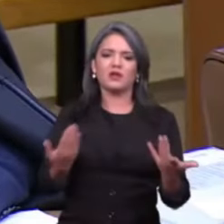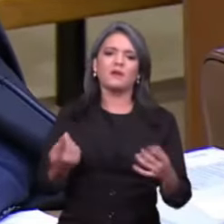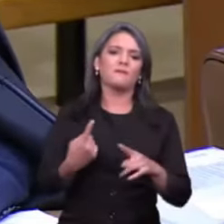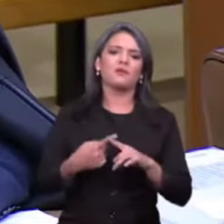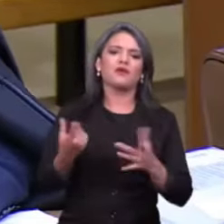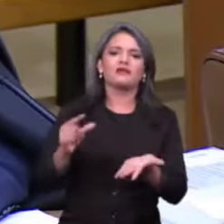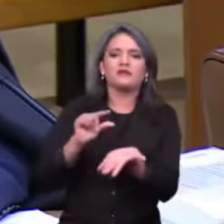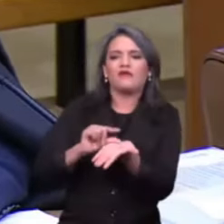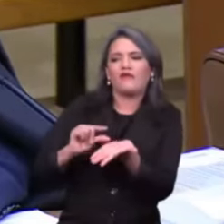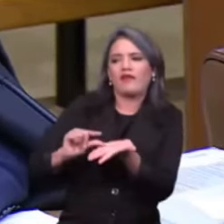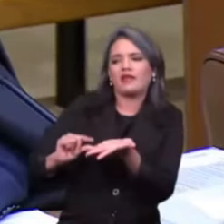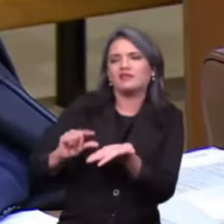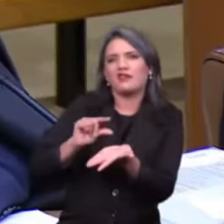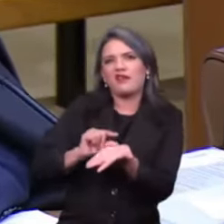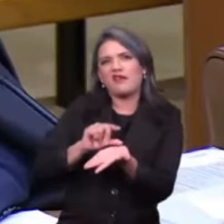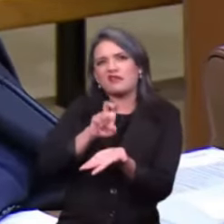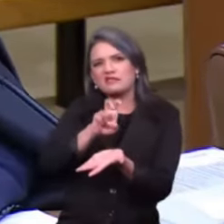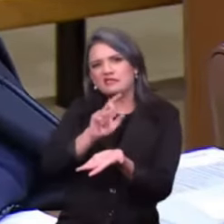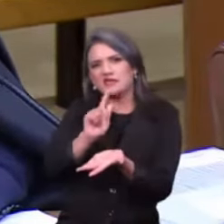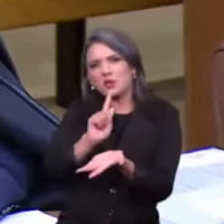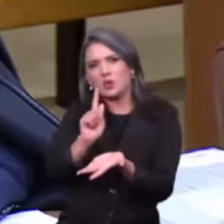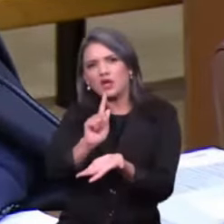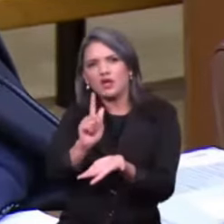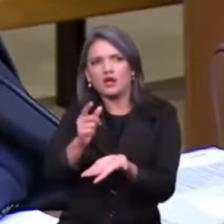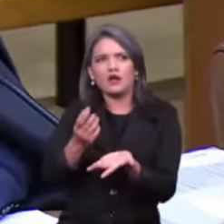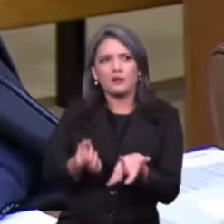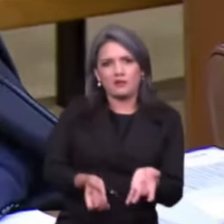venda 5 gramas.